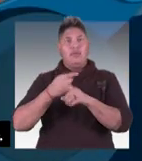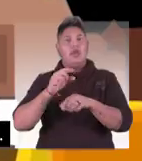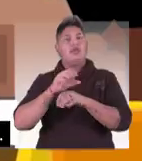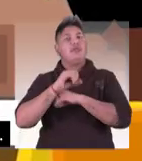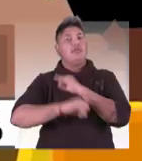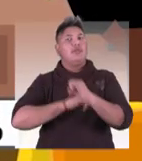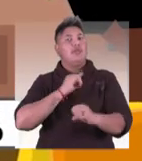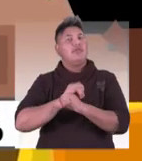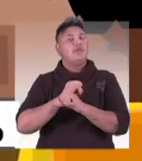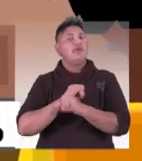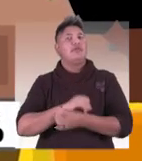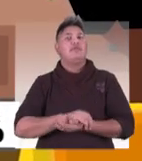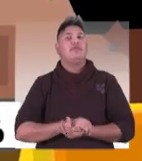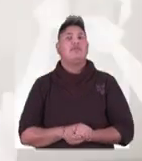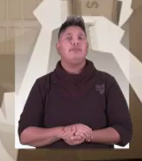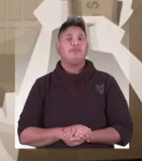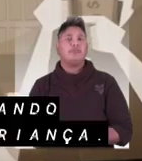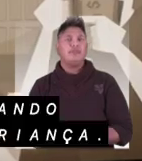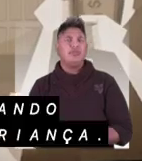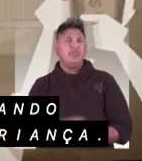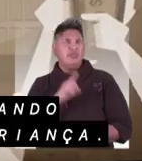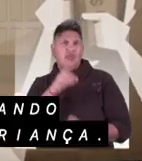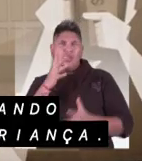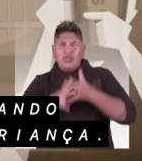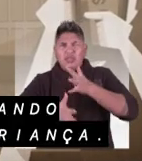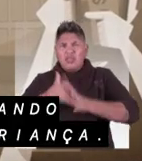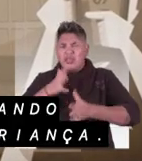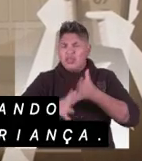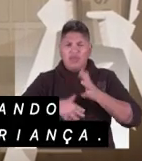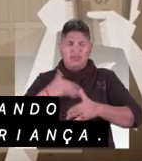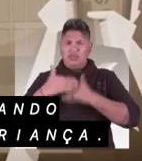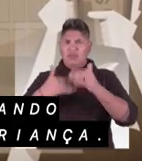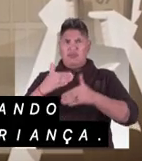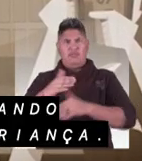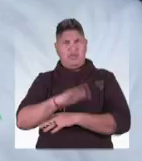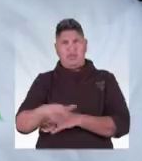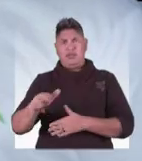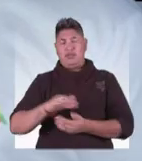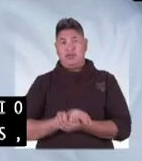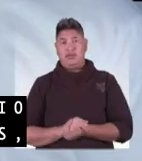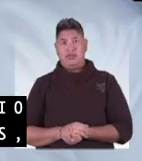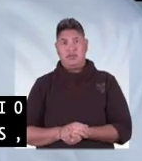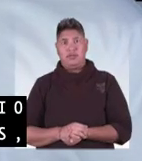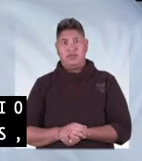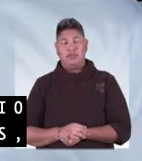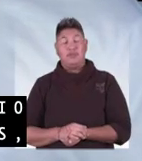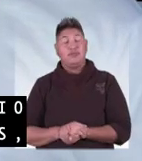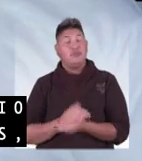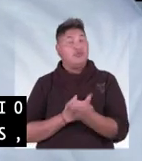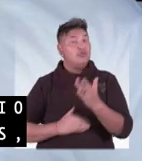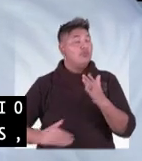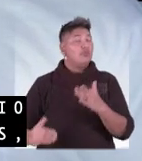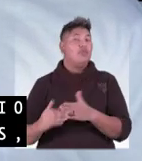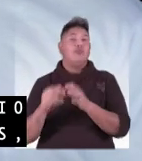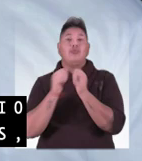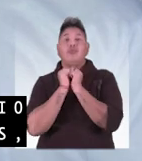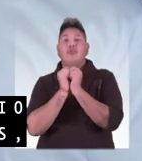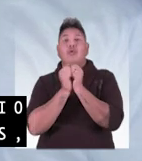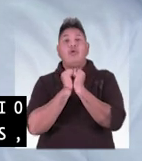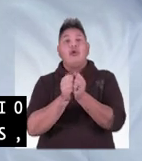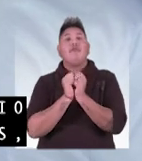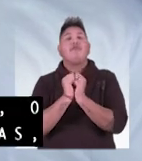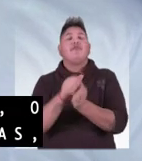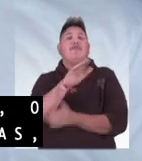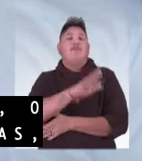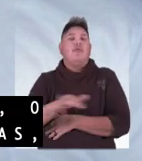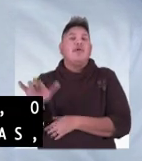do MPT. As sacolas, Larissa. Isso acaba atrapalhando o desenvolvimento da criança. Todo aquele convívio com outras crianças,